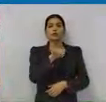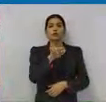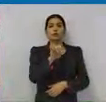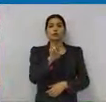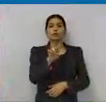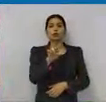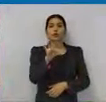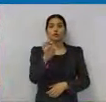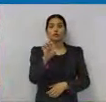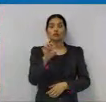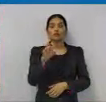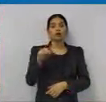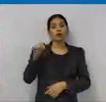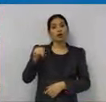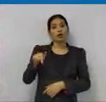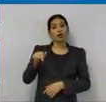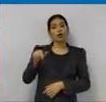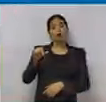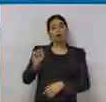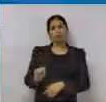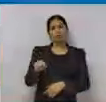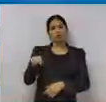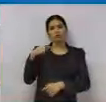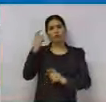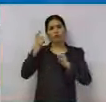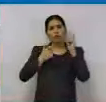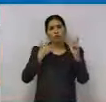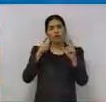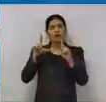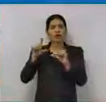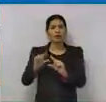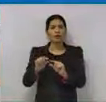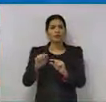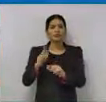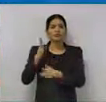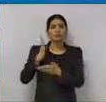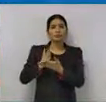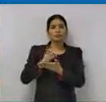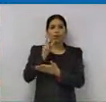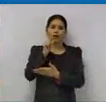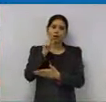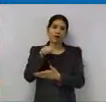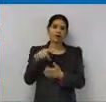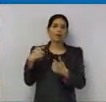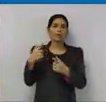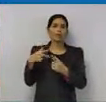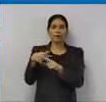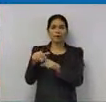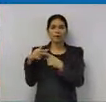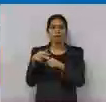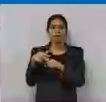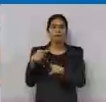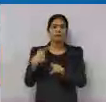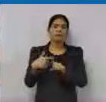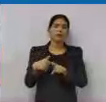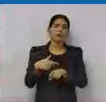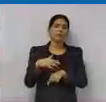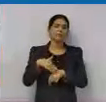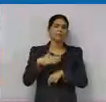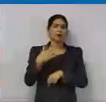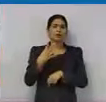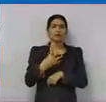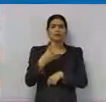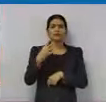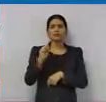preocupou também foi também reduzir as interrupções de abastecimento de água, que afetam aí um pouco mais,